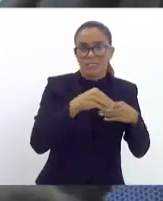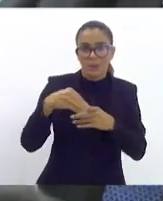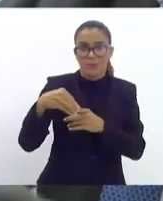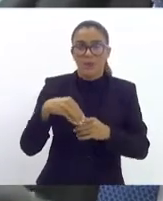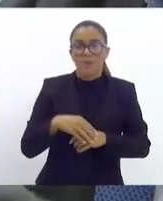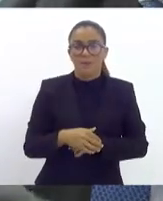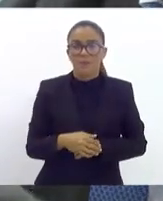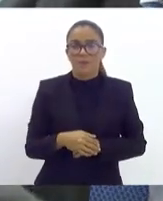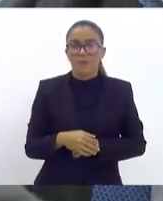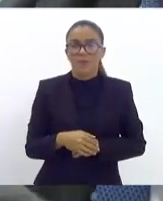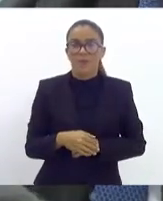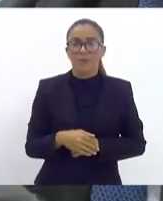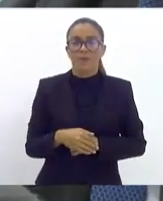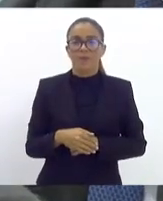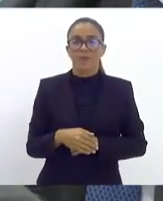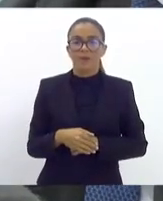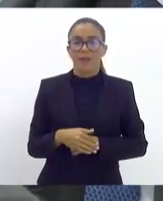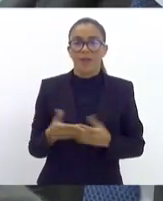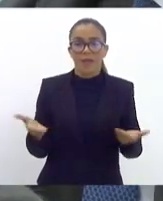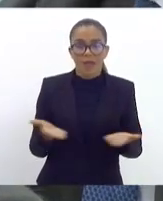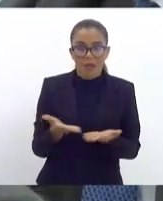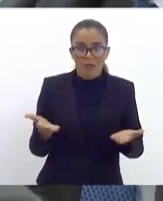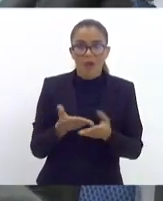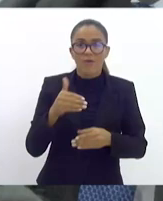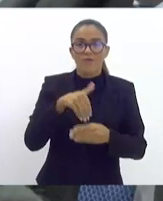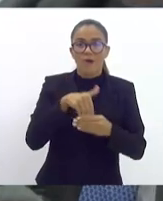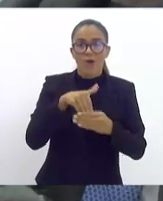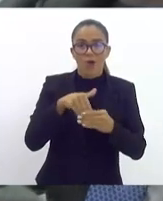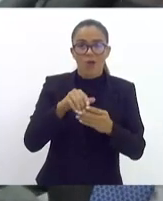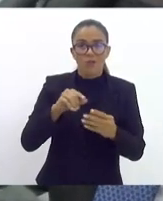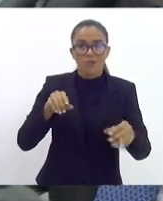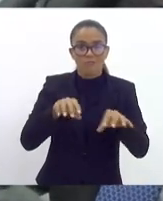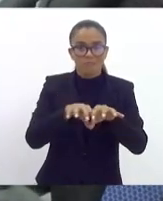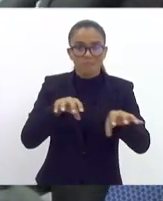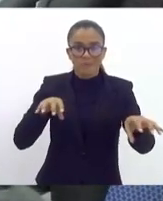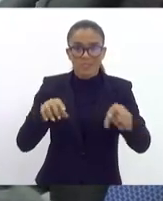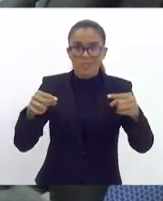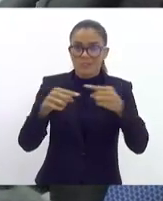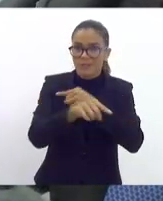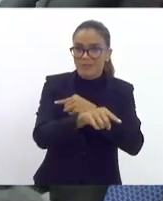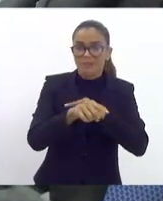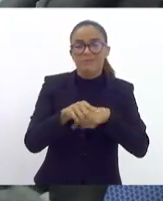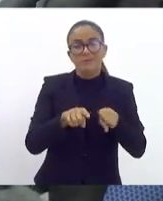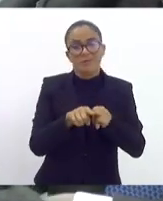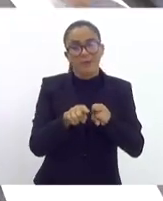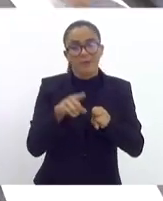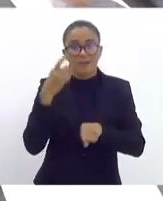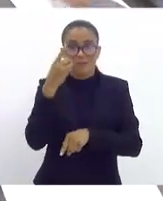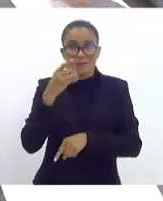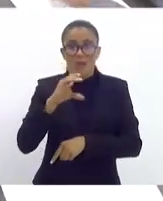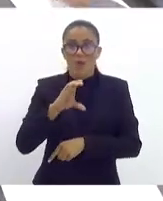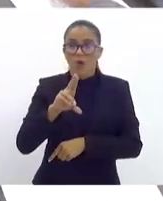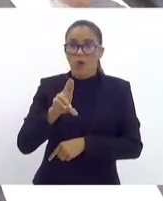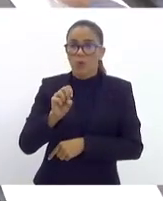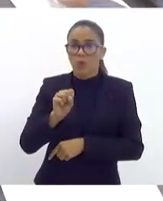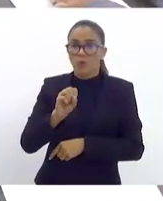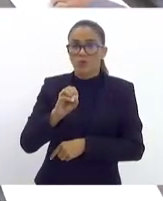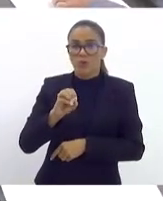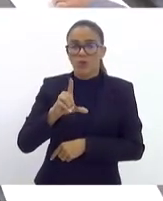o projeto da deputada o voto divergente da deputada Verônica Então como vota deputado cozzolino